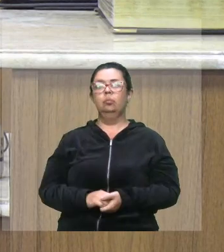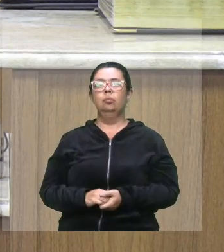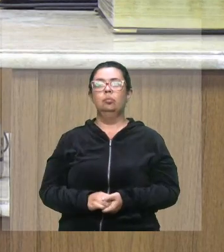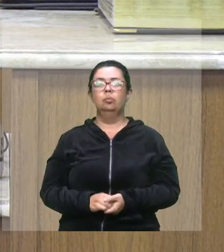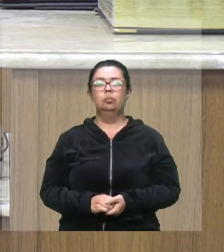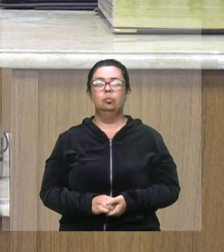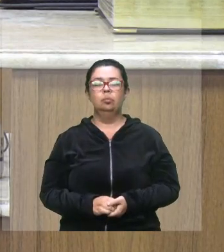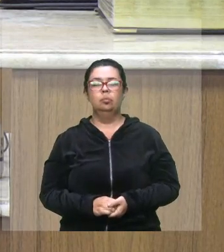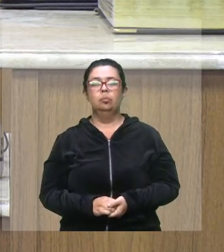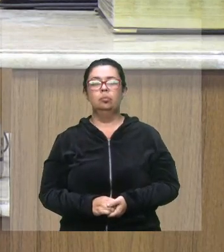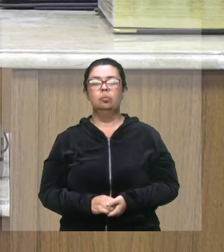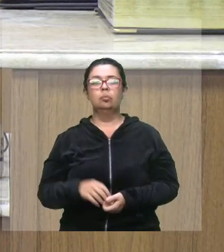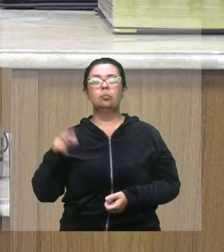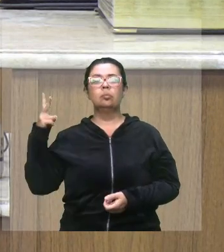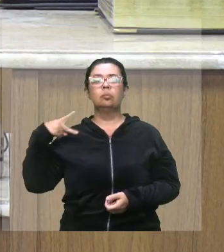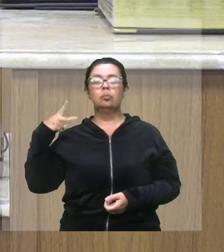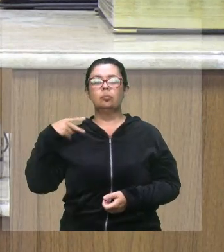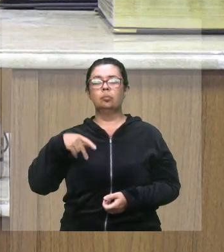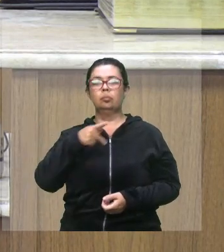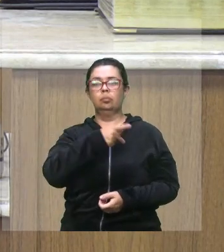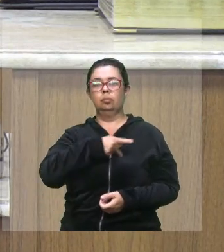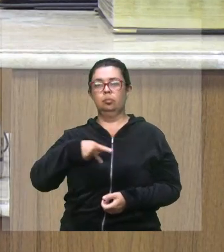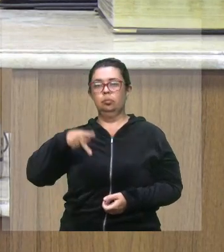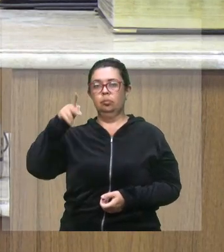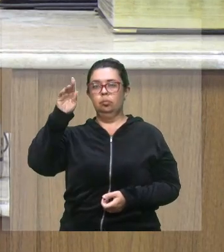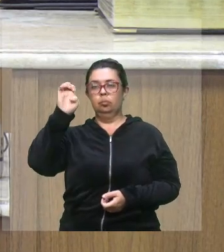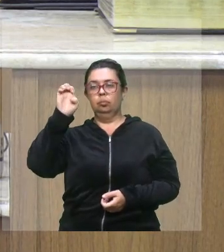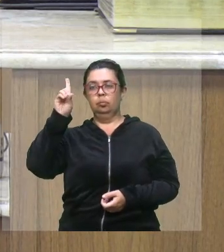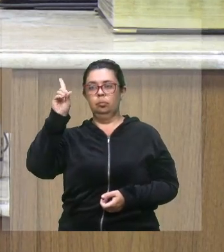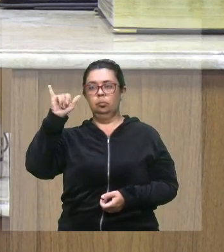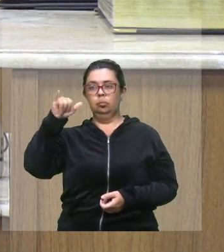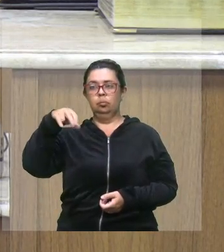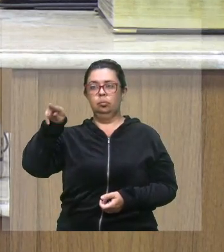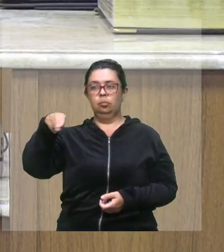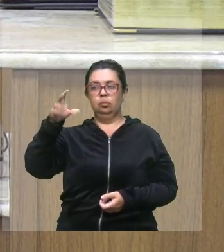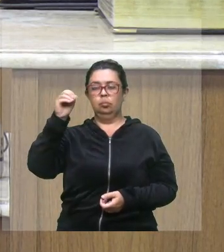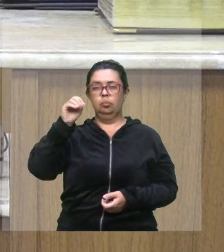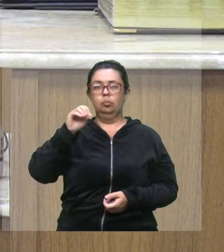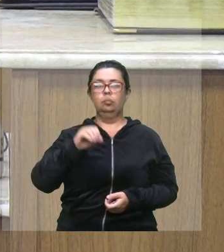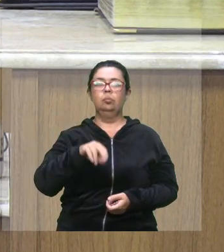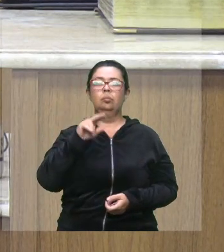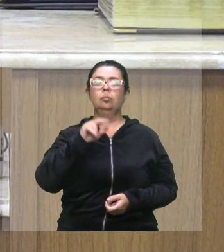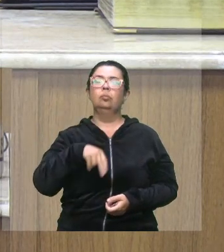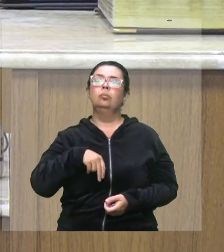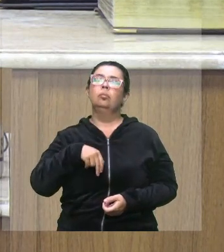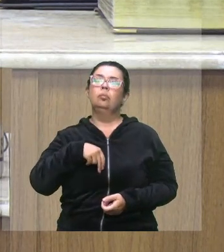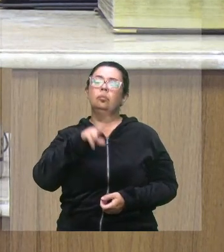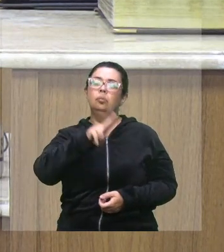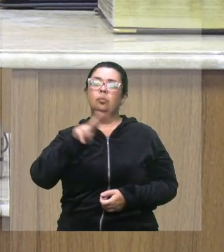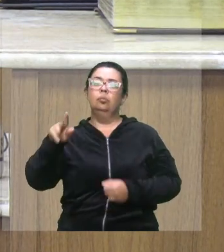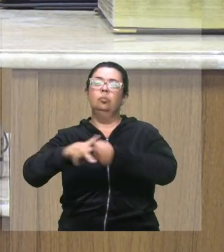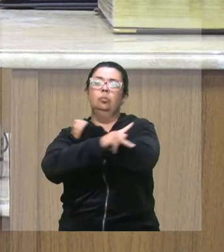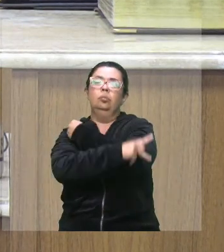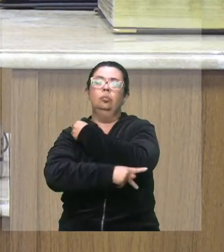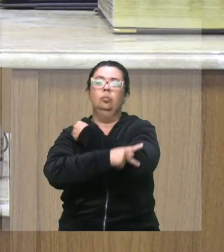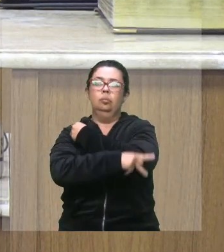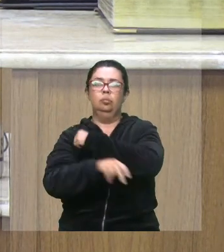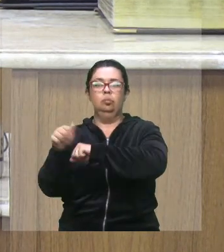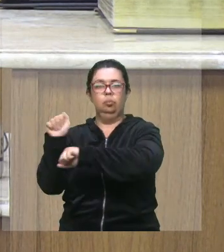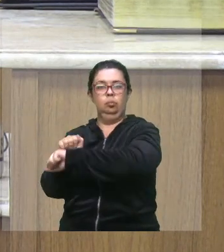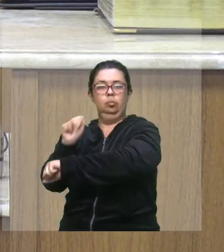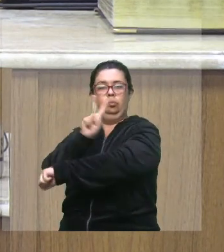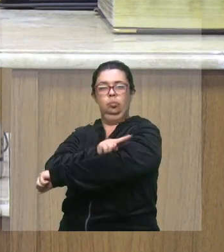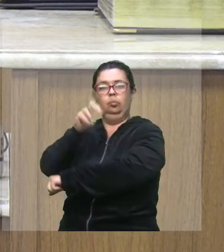58/2024, de autoria do vereador Edson de Souza, dispõe sobre a denominação da praça localizada na confluência da Avenida